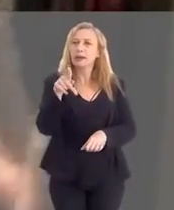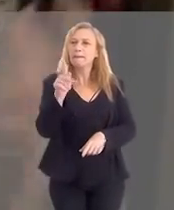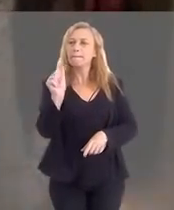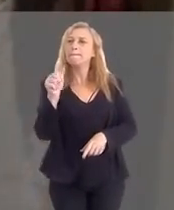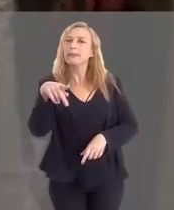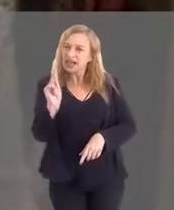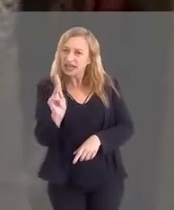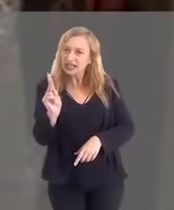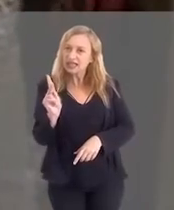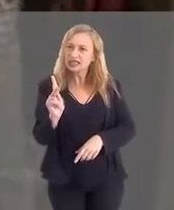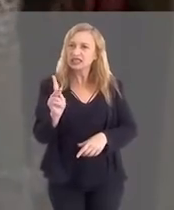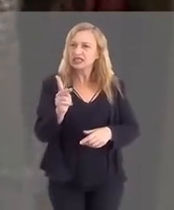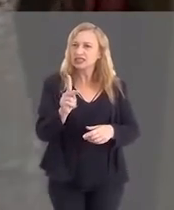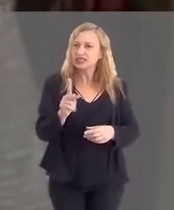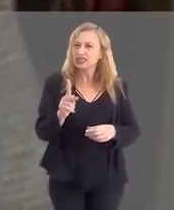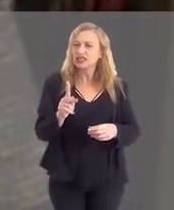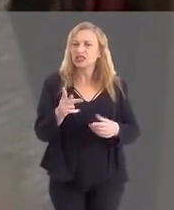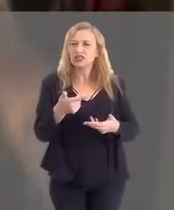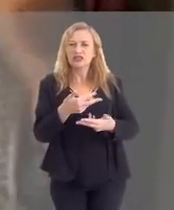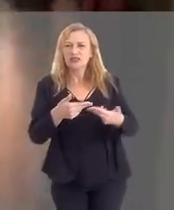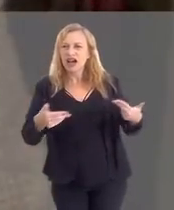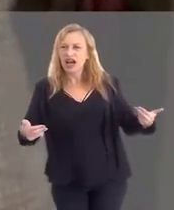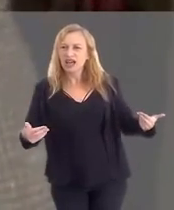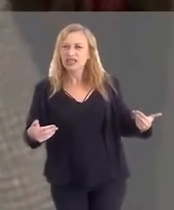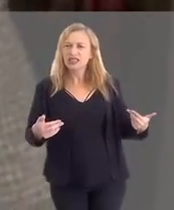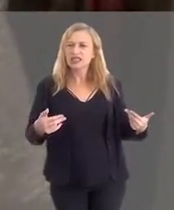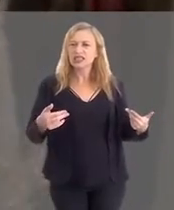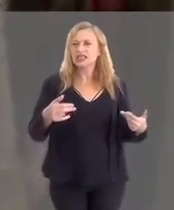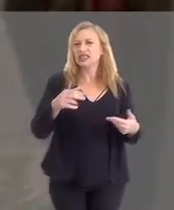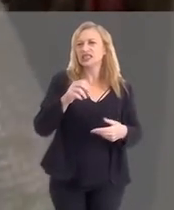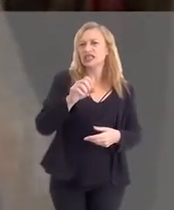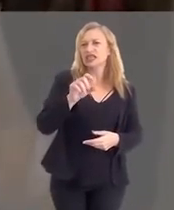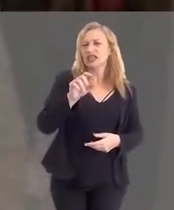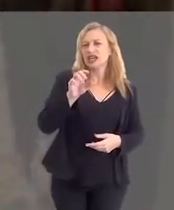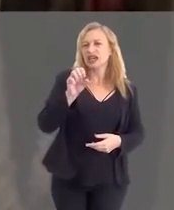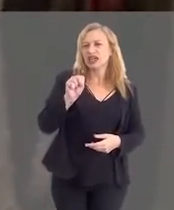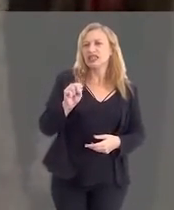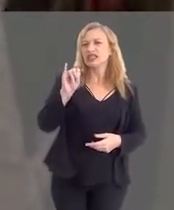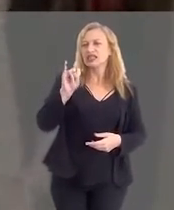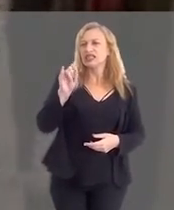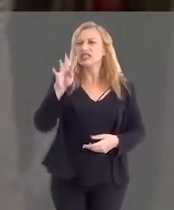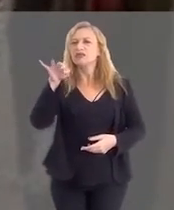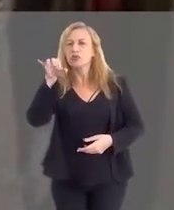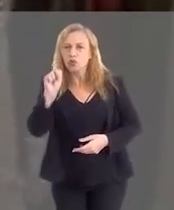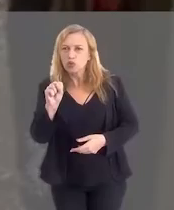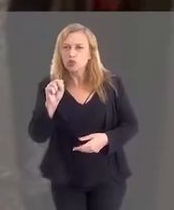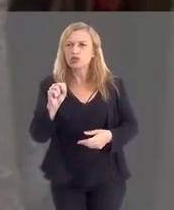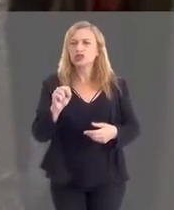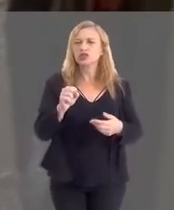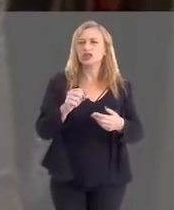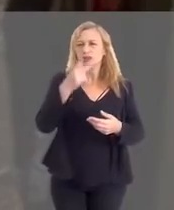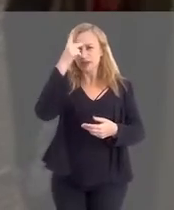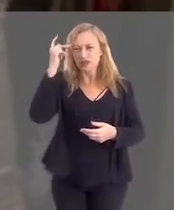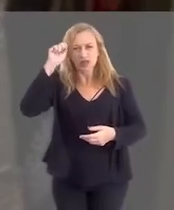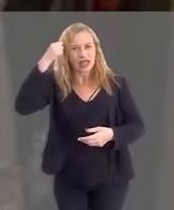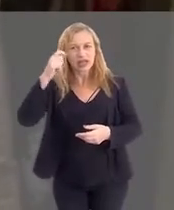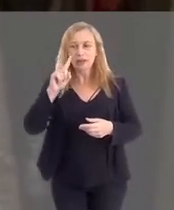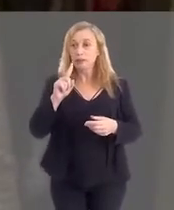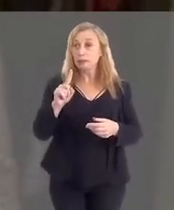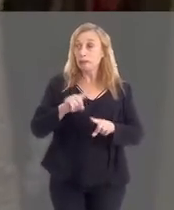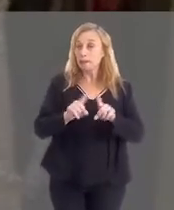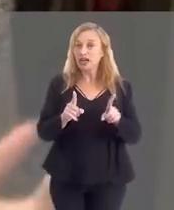a cultura punk, ela tá cheia de códigos, de símbolos, de pautas e de referências de pessoas negras também, mas isso é